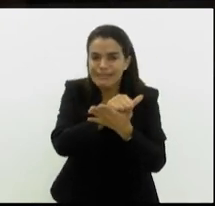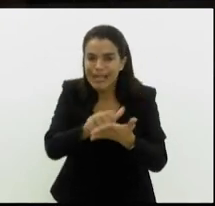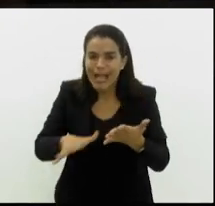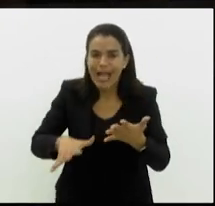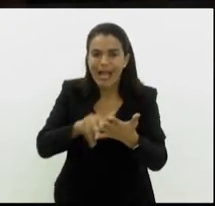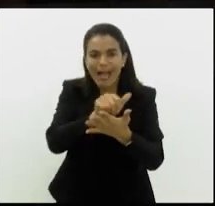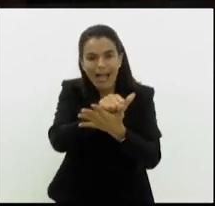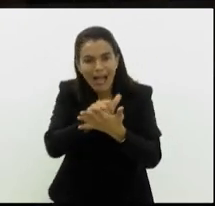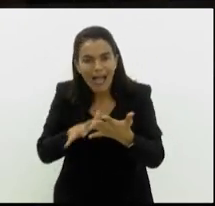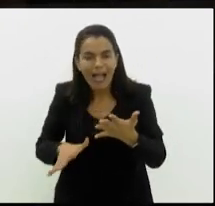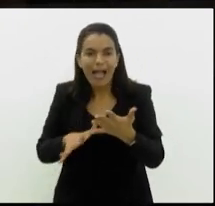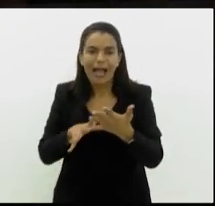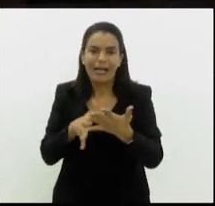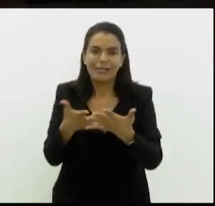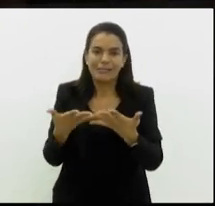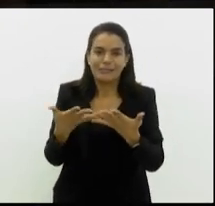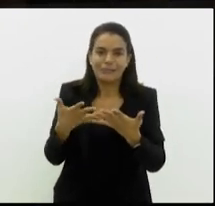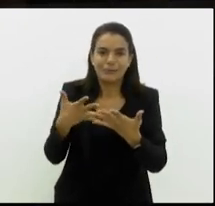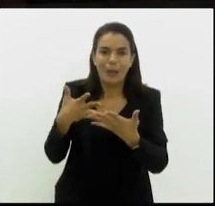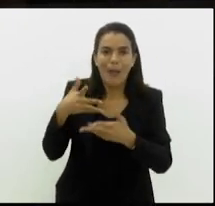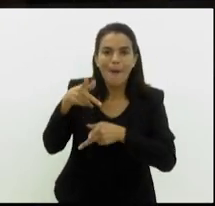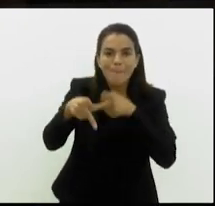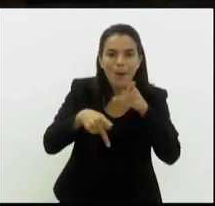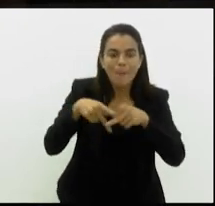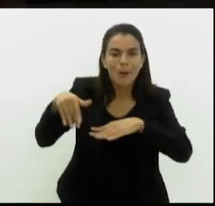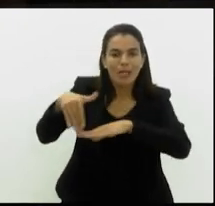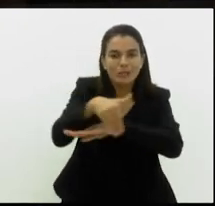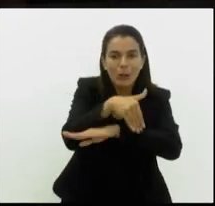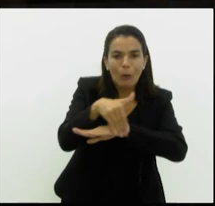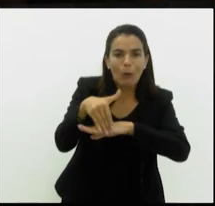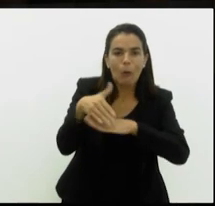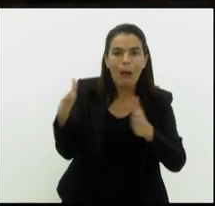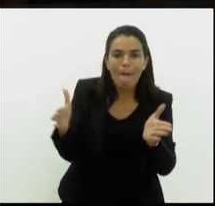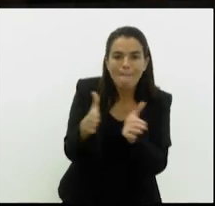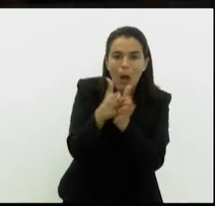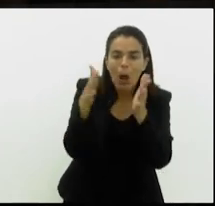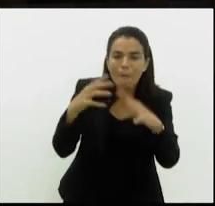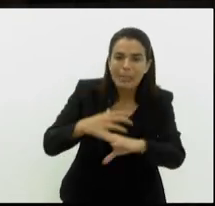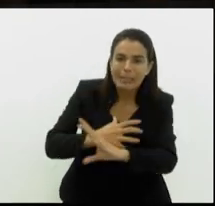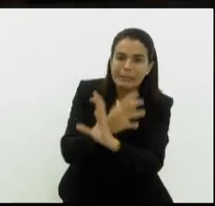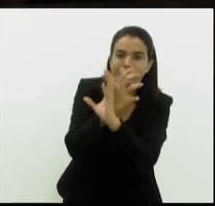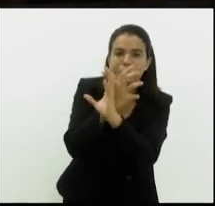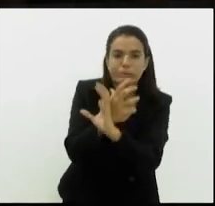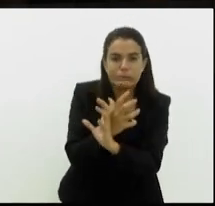do acréscimo da população de rua, e tudo aquilo que a gente vê,